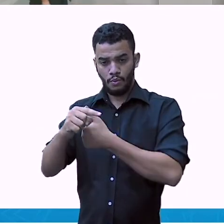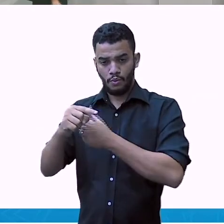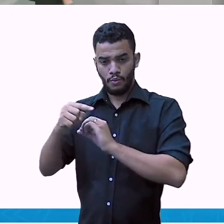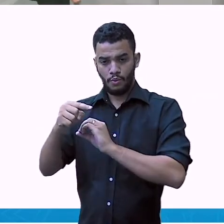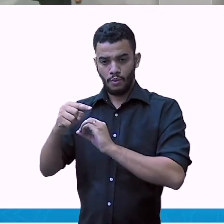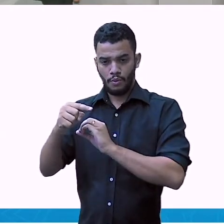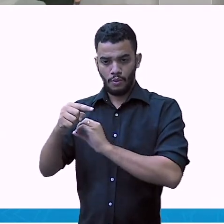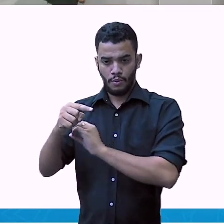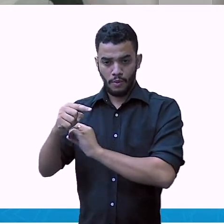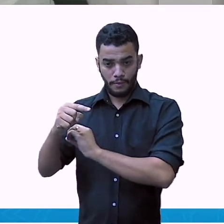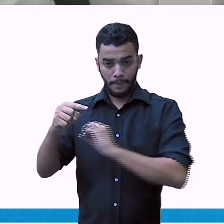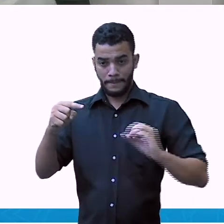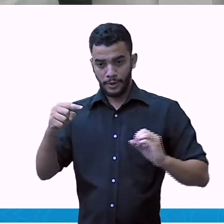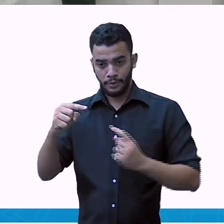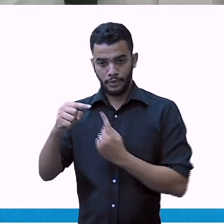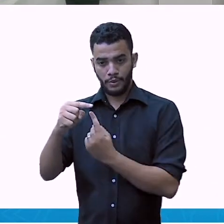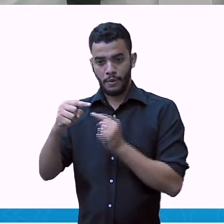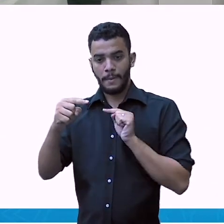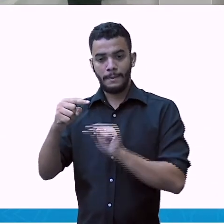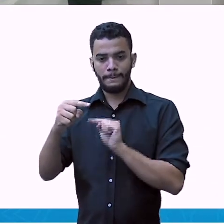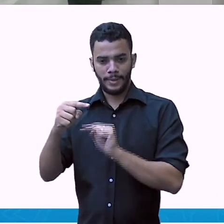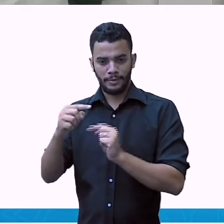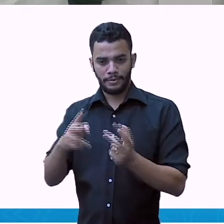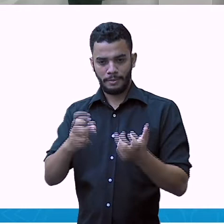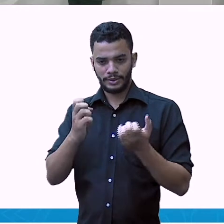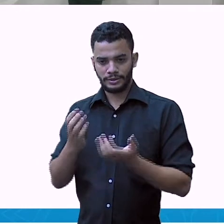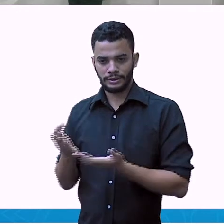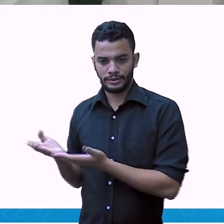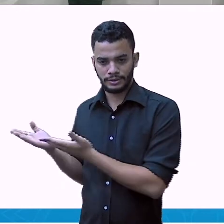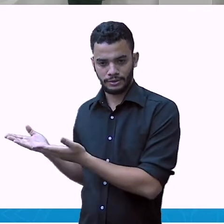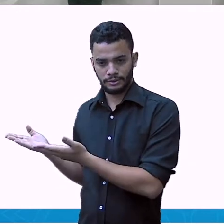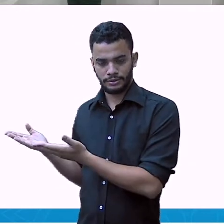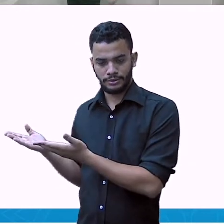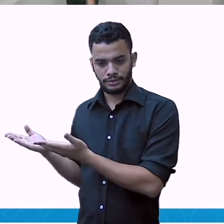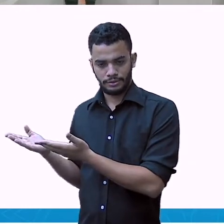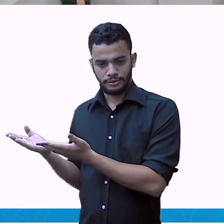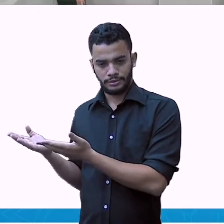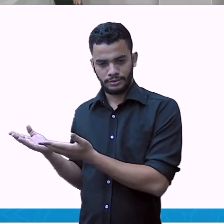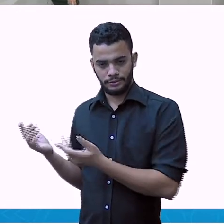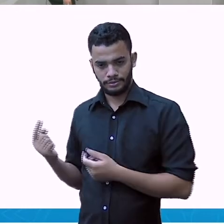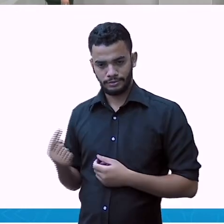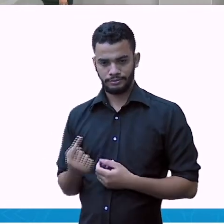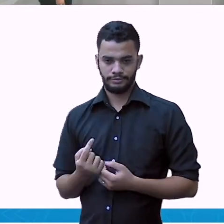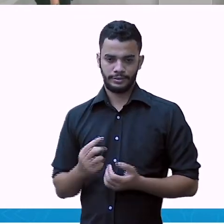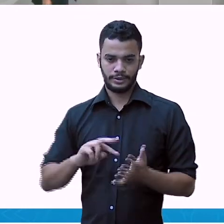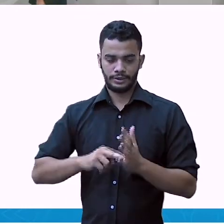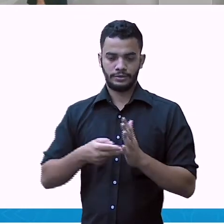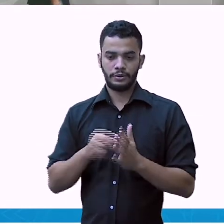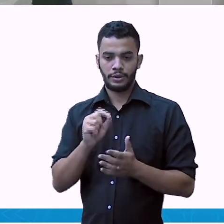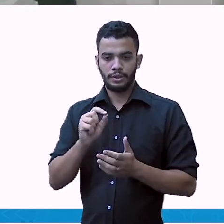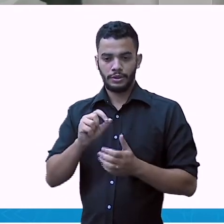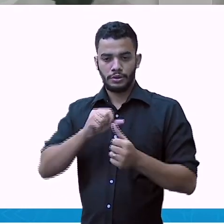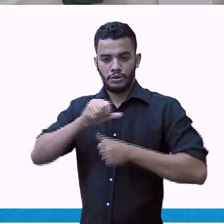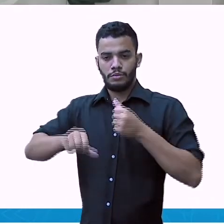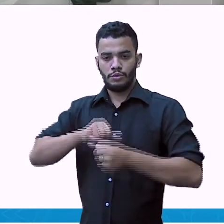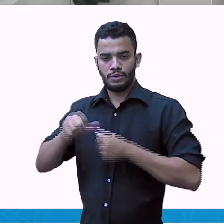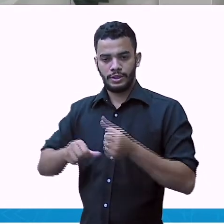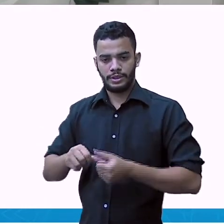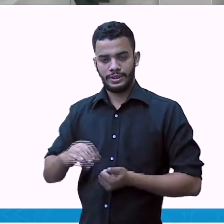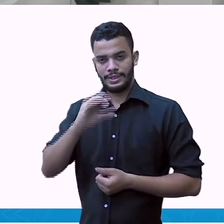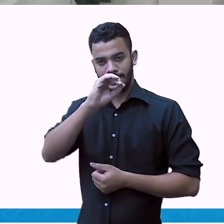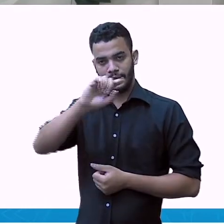1/1000. Após a minha vírgula, eu poderei ter 1, 2, 3 algarismos. Então,